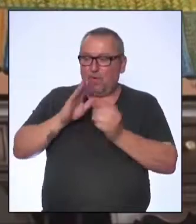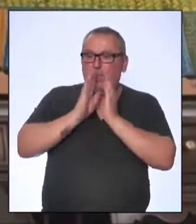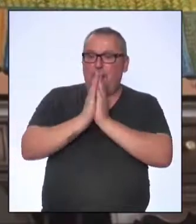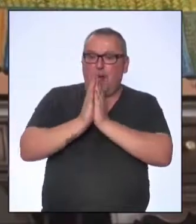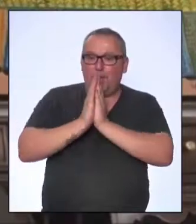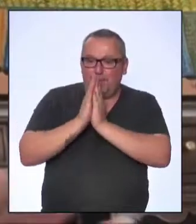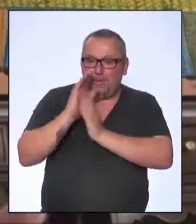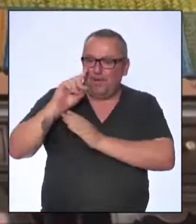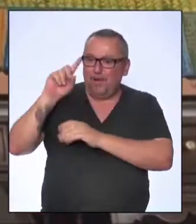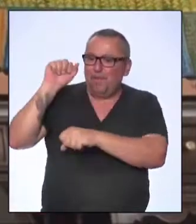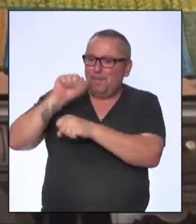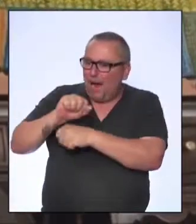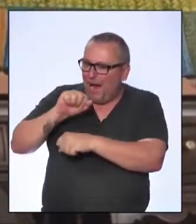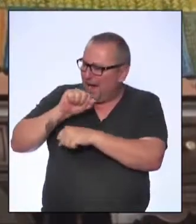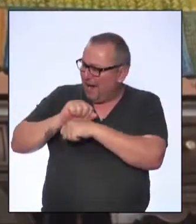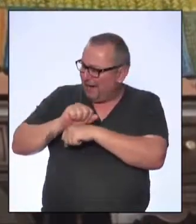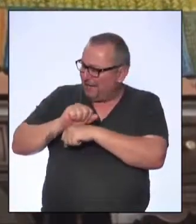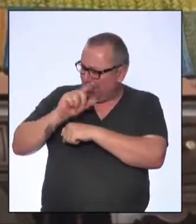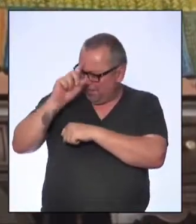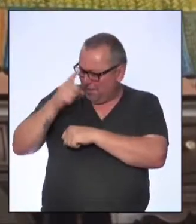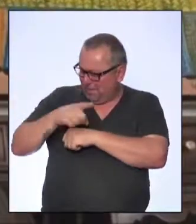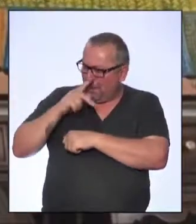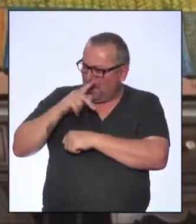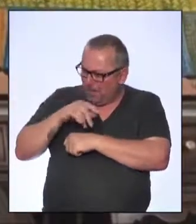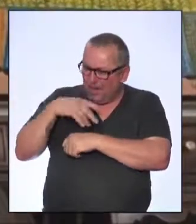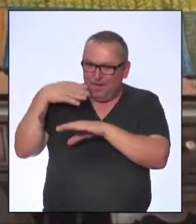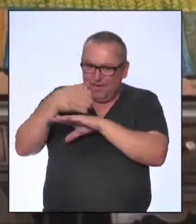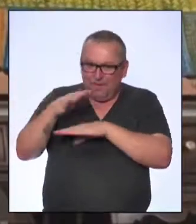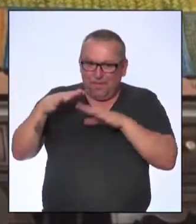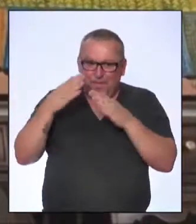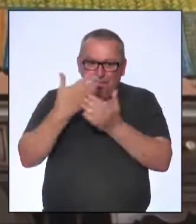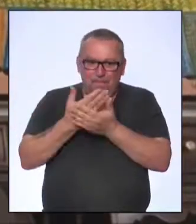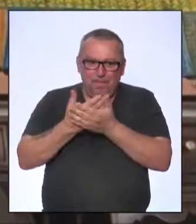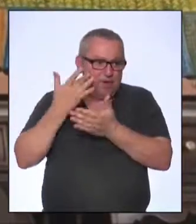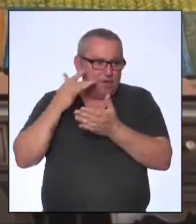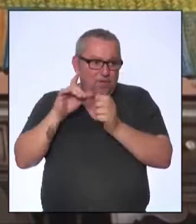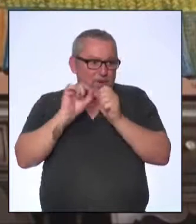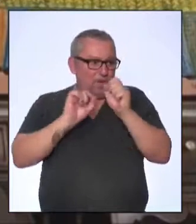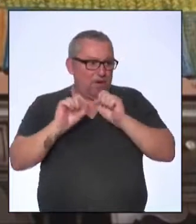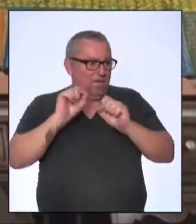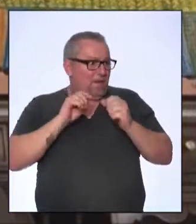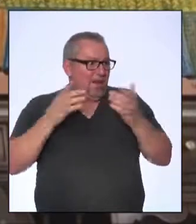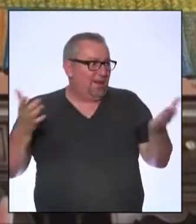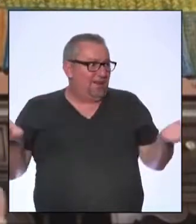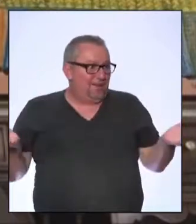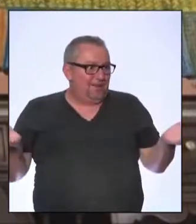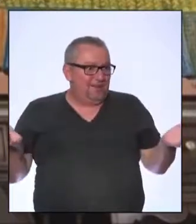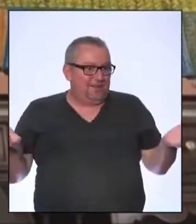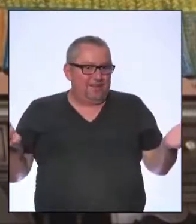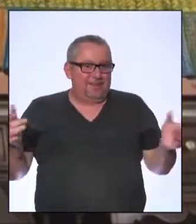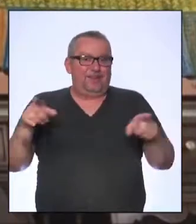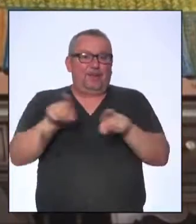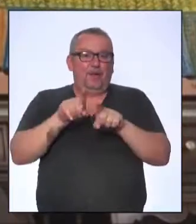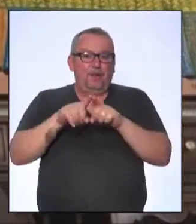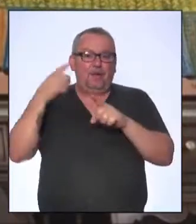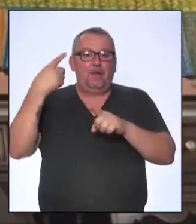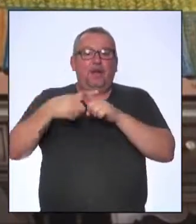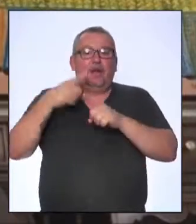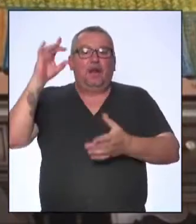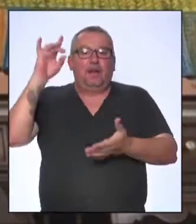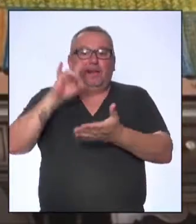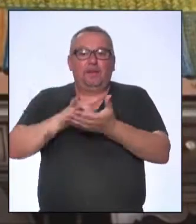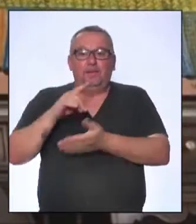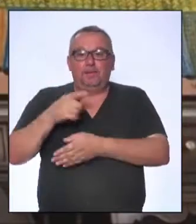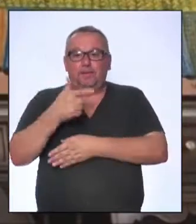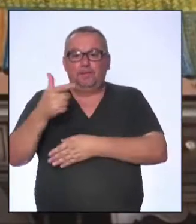de Deus, para de mandar pai para cá, os pais chegam aqui, eu não sei o que eu faço com eles. Porque, na verdade, não